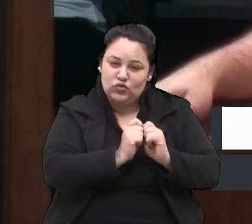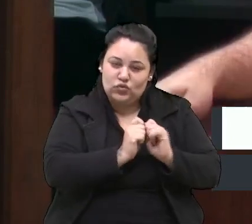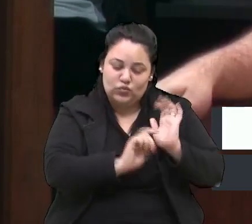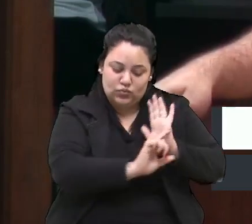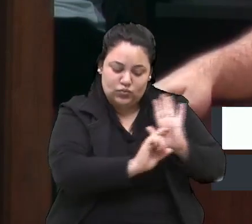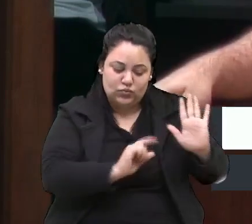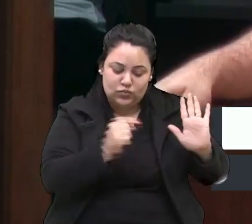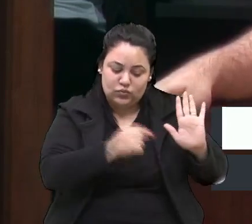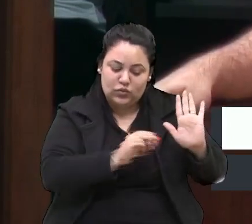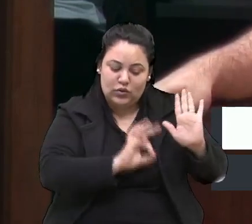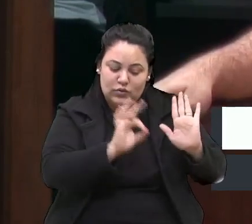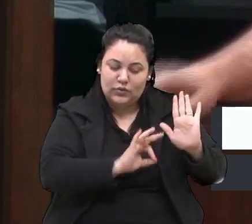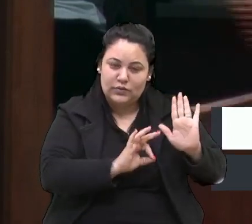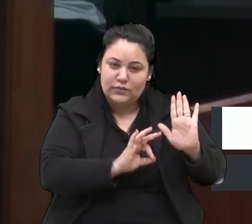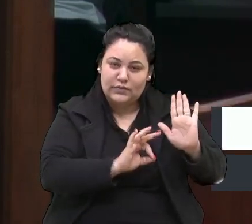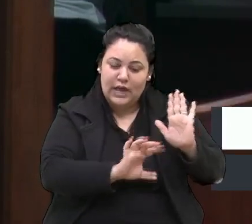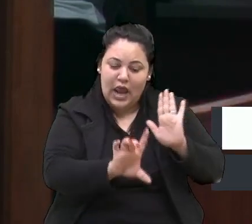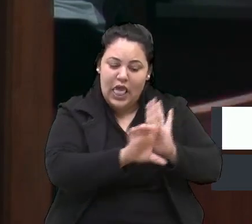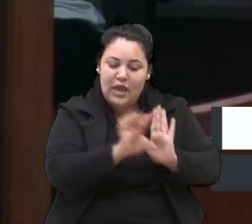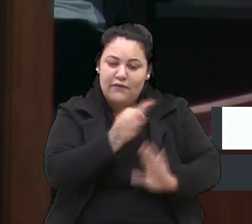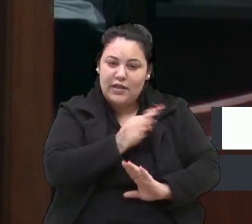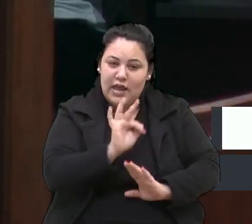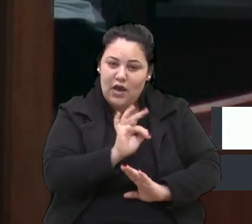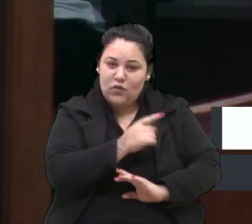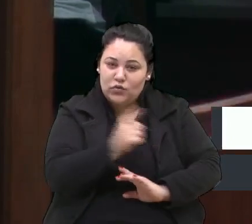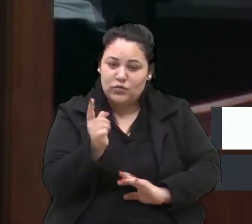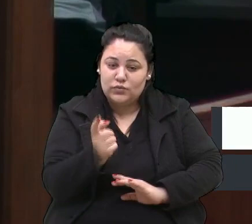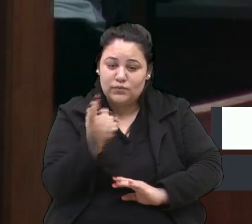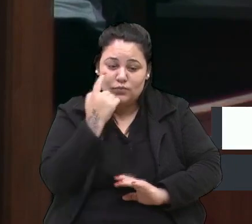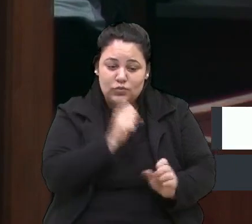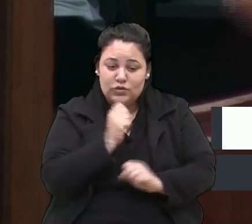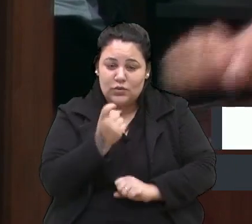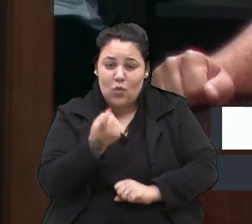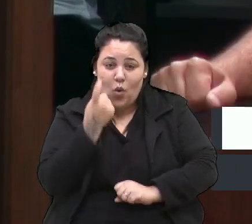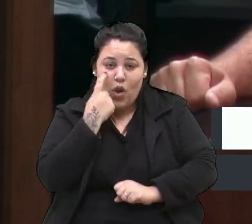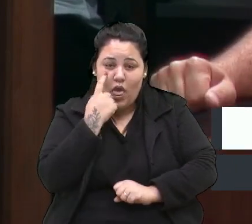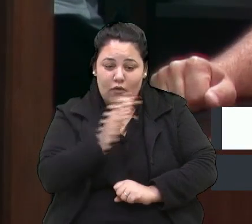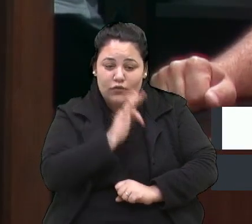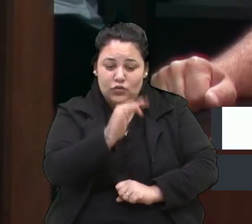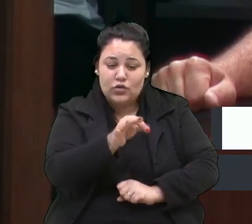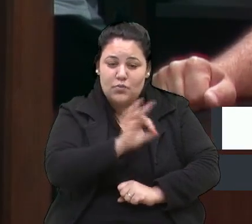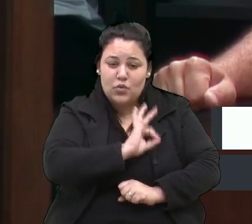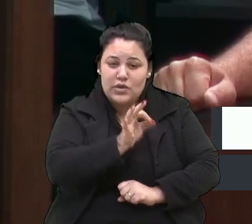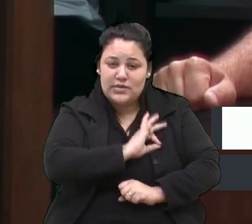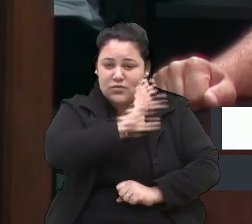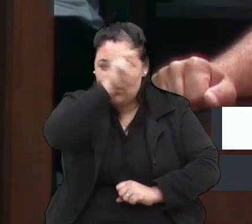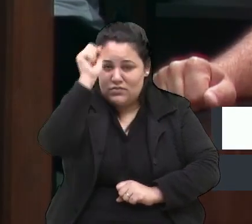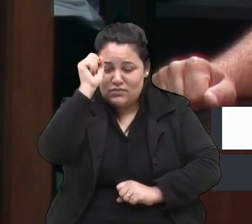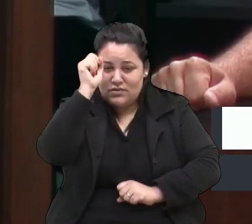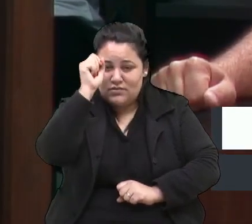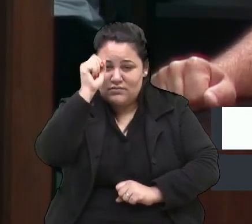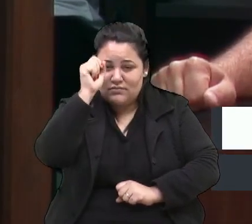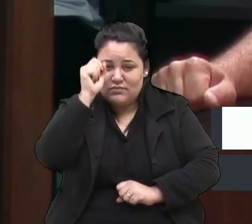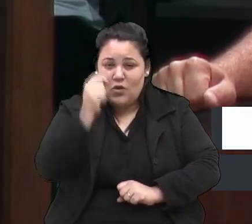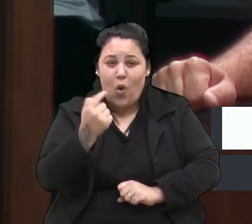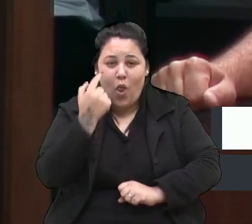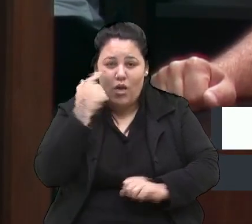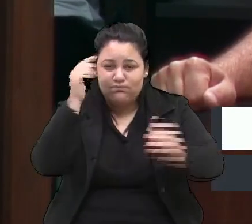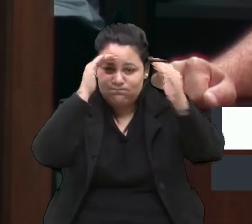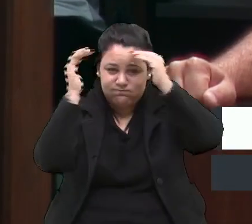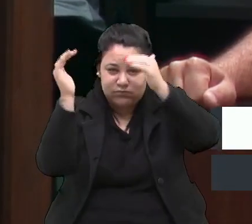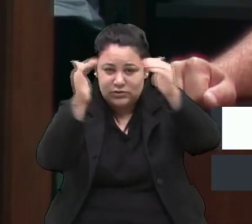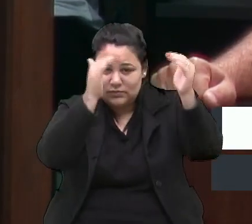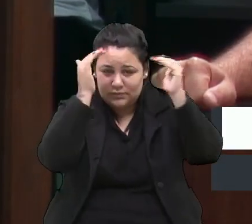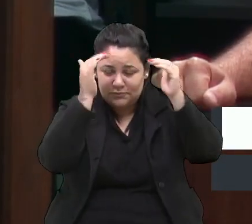legislação federal, que a gente possa olhar a Guarda Municipal, futura Polícia Municipal, com a devida vênia, com o devido